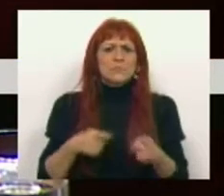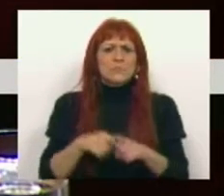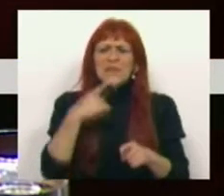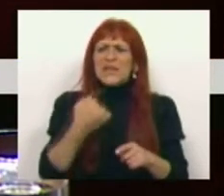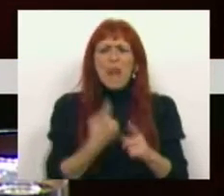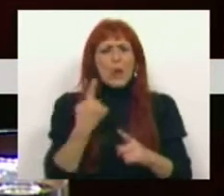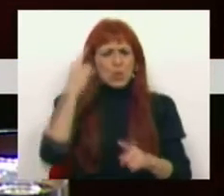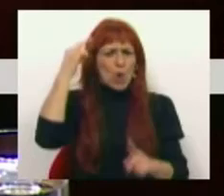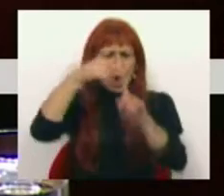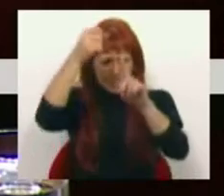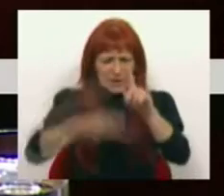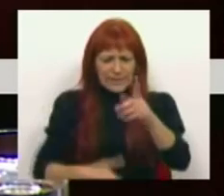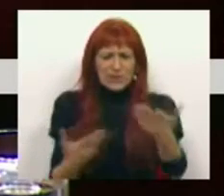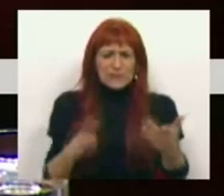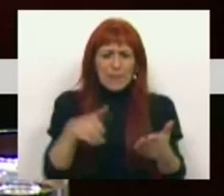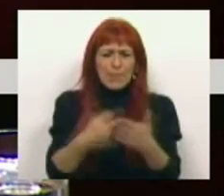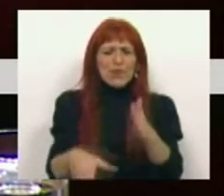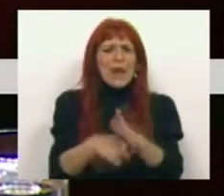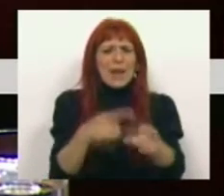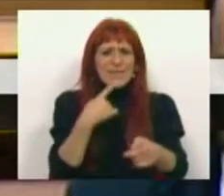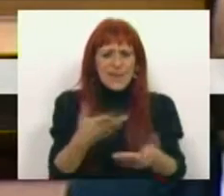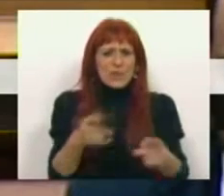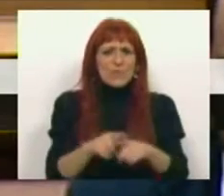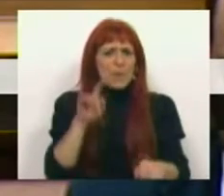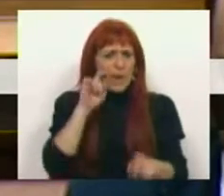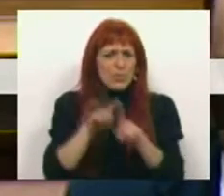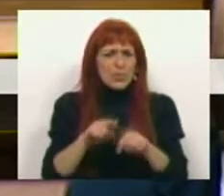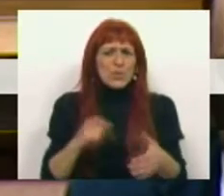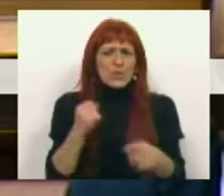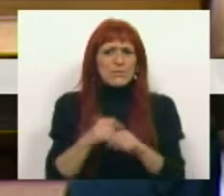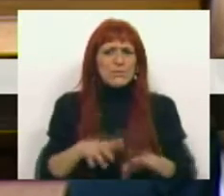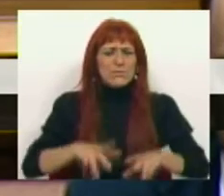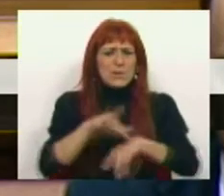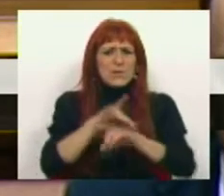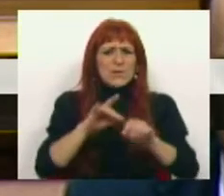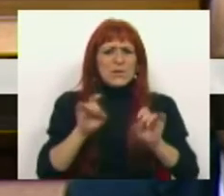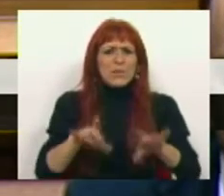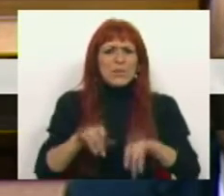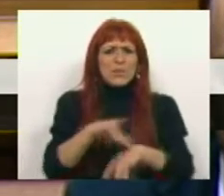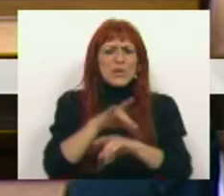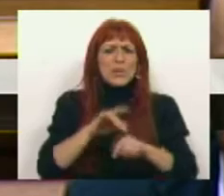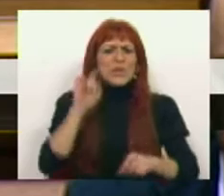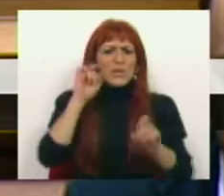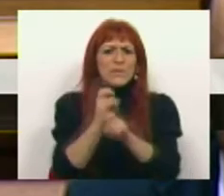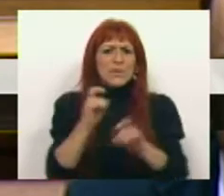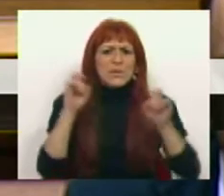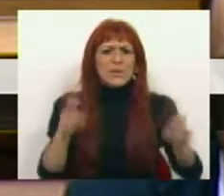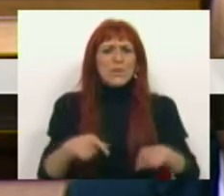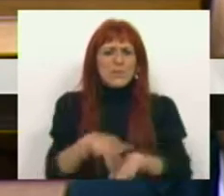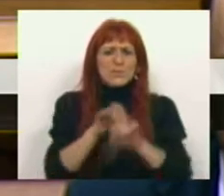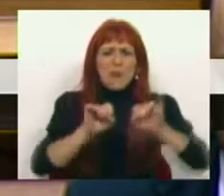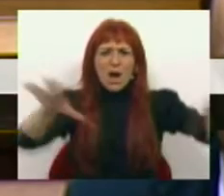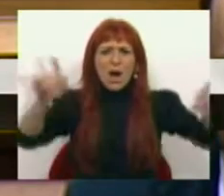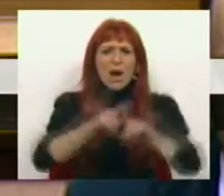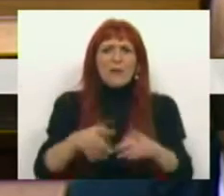alguns objetivos para esta proposta de lei. A proteção e a promoção da saúde, a prevenção da doença, a vigilância epidemiológica